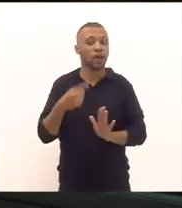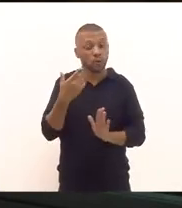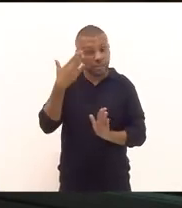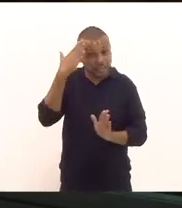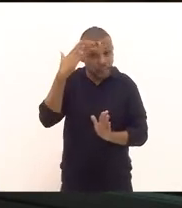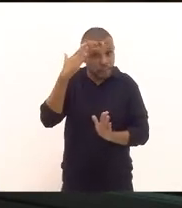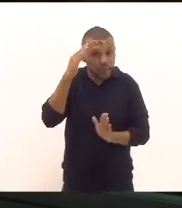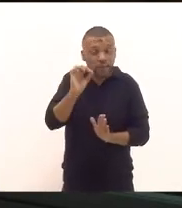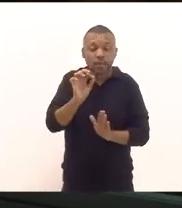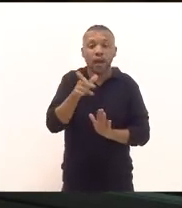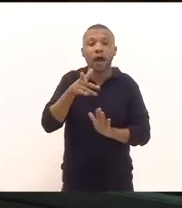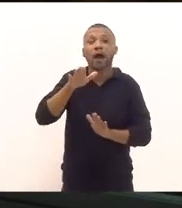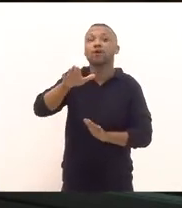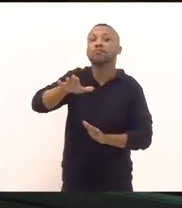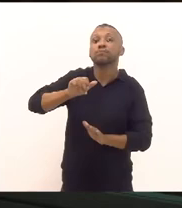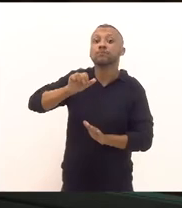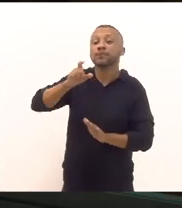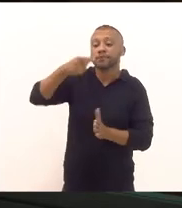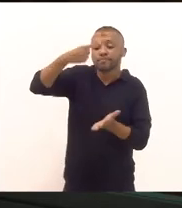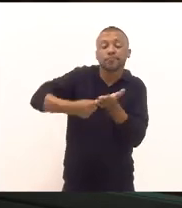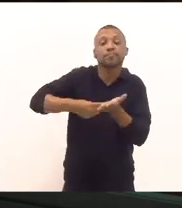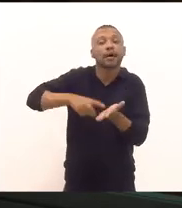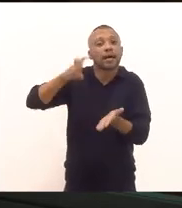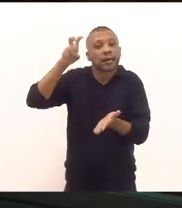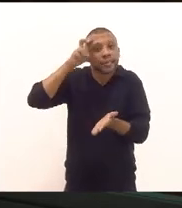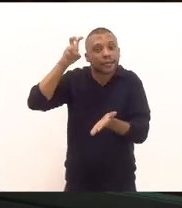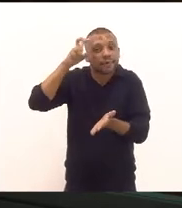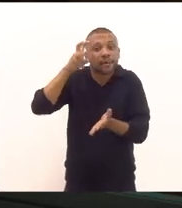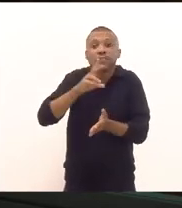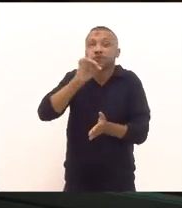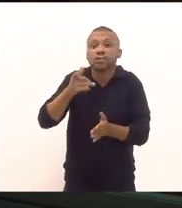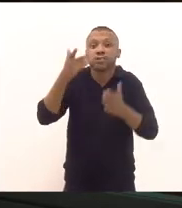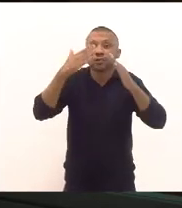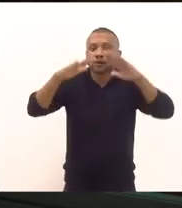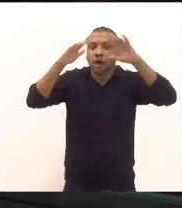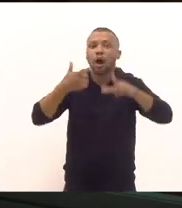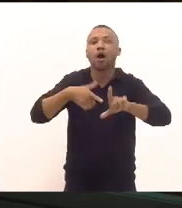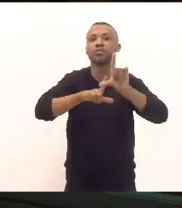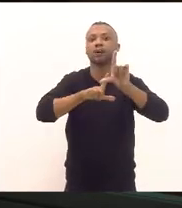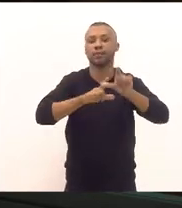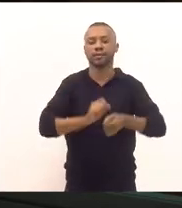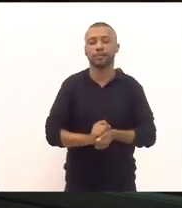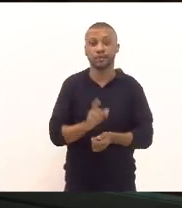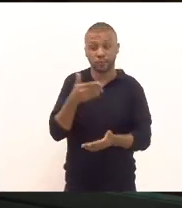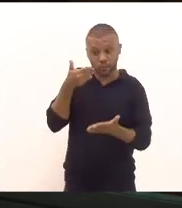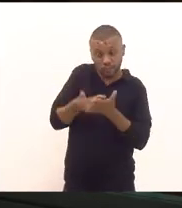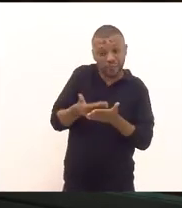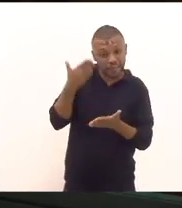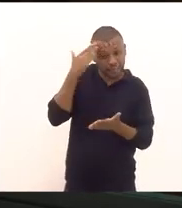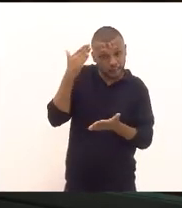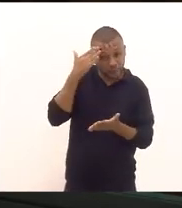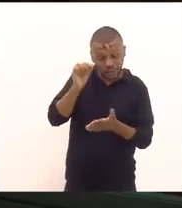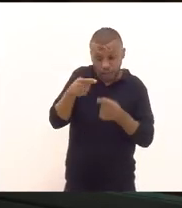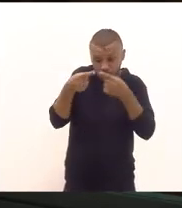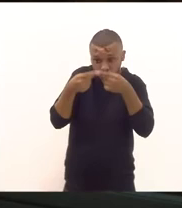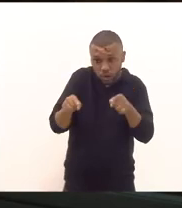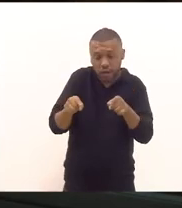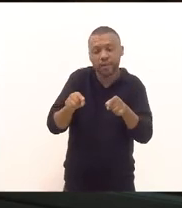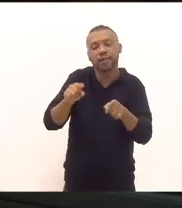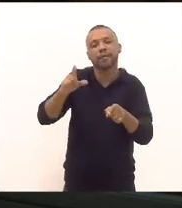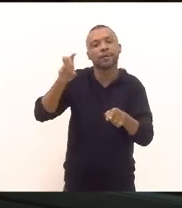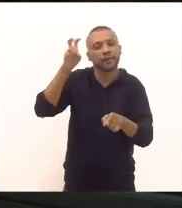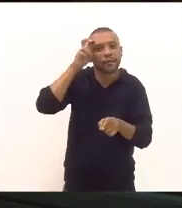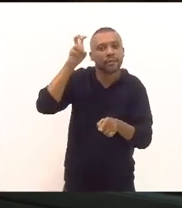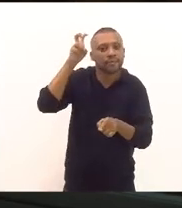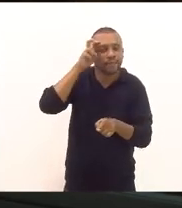sabia que a convocação essa em uma quinta-feira de Oxossi logo depois fiquei sabendo que a estreia da das Olimpíadas ia ser numa quinta-feira de